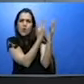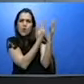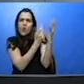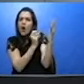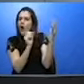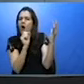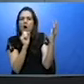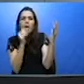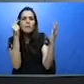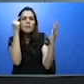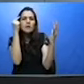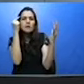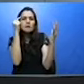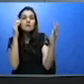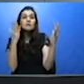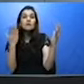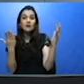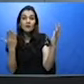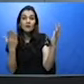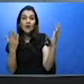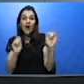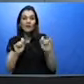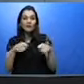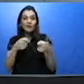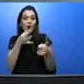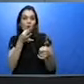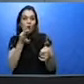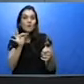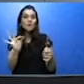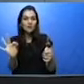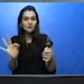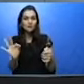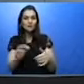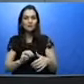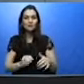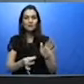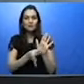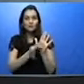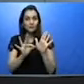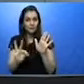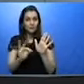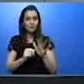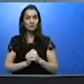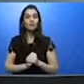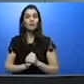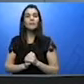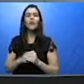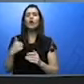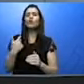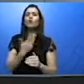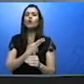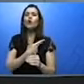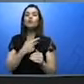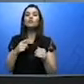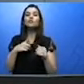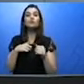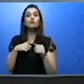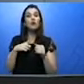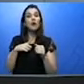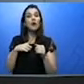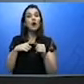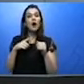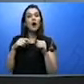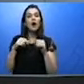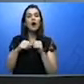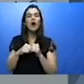vocês acham aí? Coloca a sua opinião. Nós colocamos aqui na quarta parte que está formando